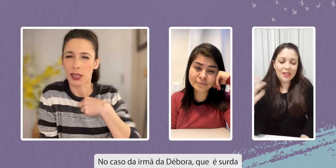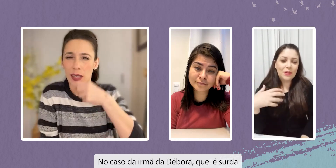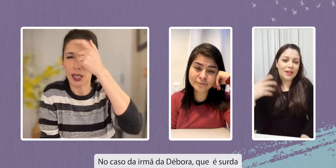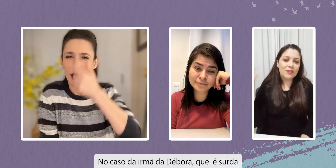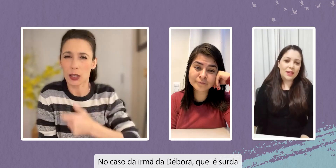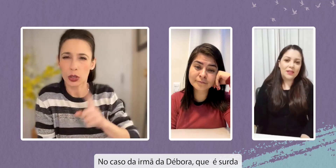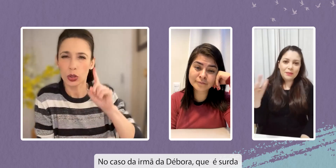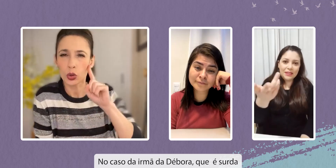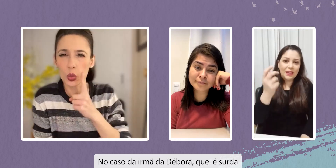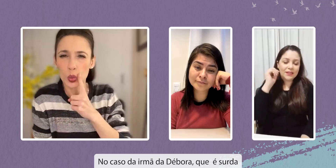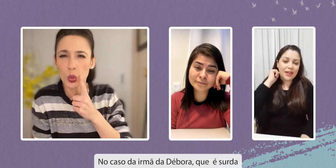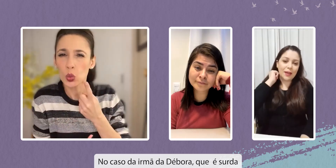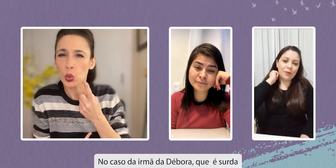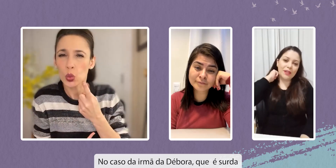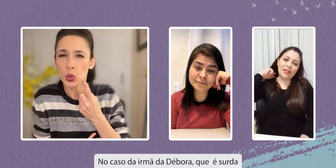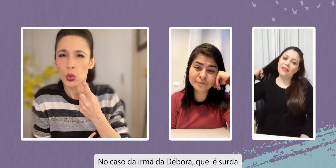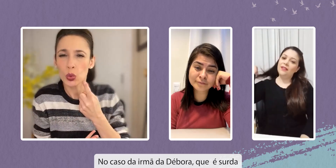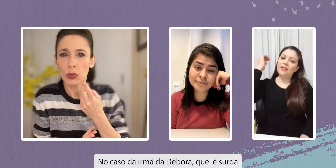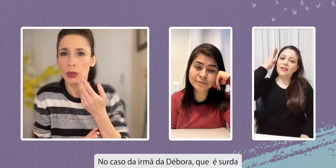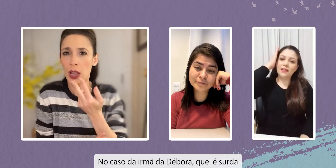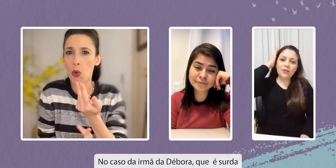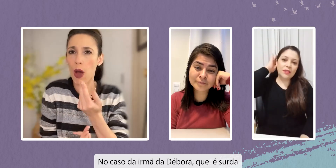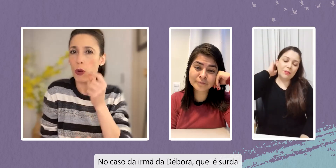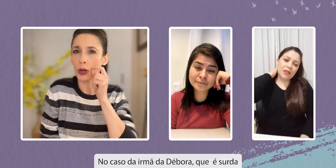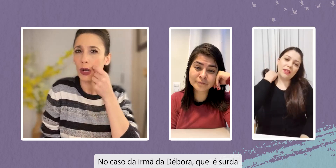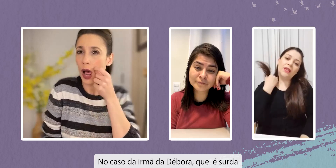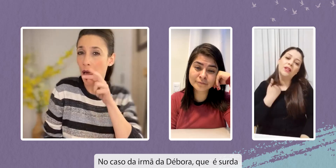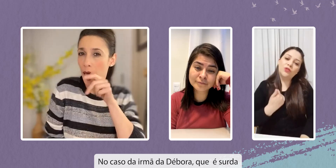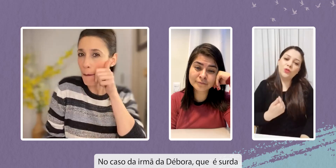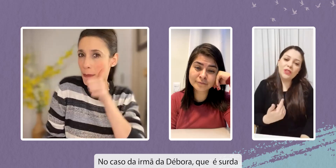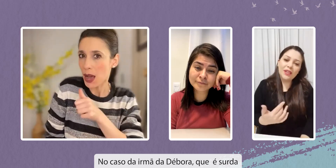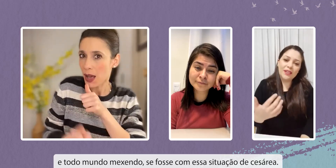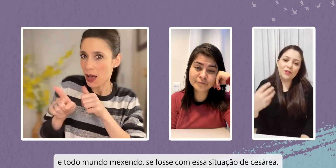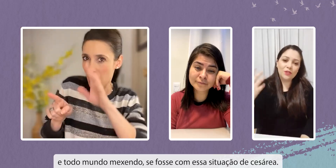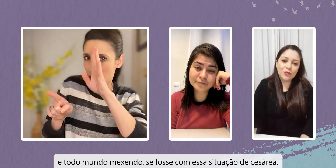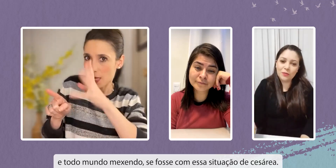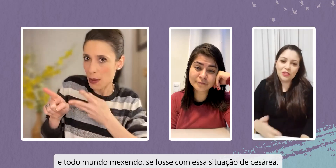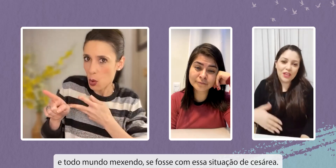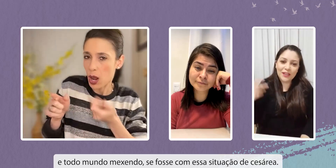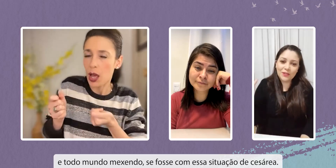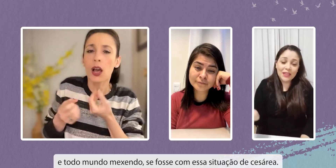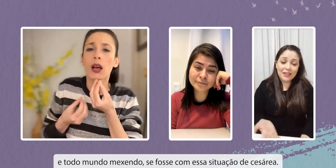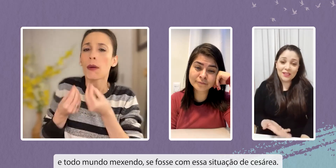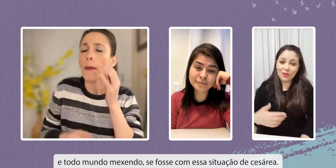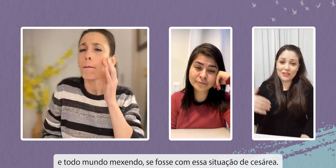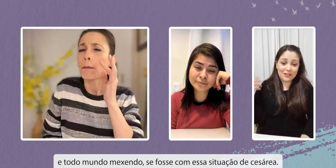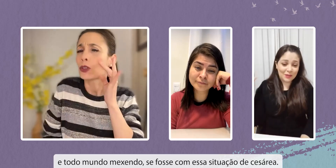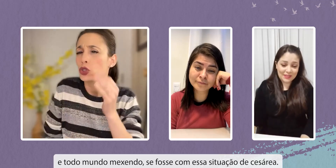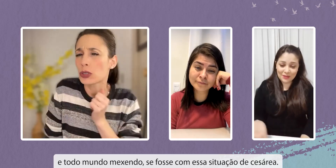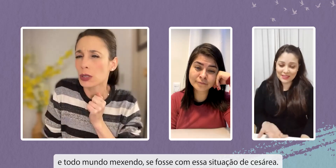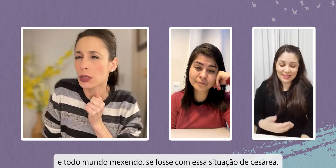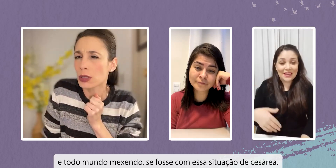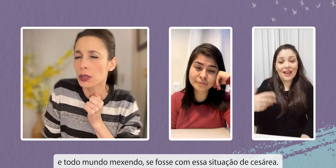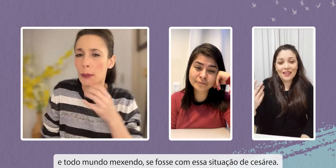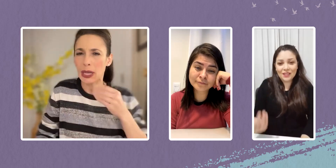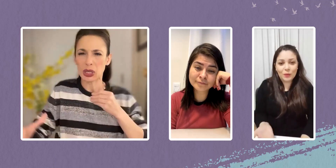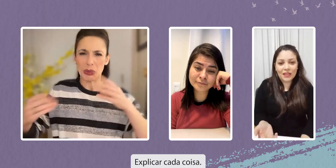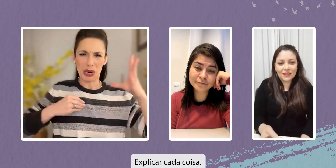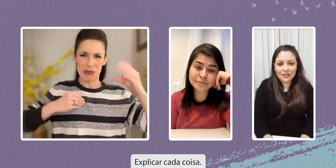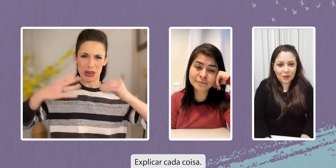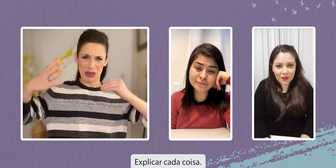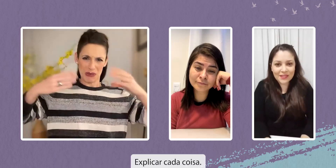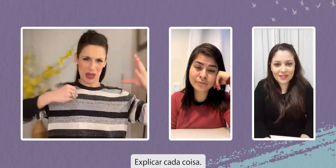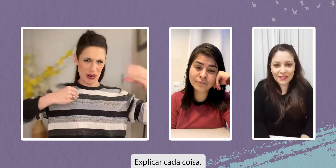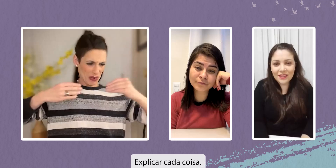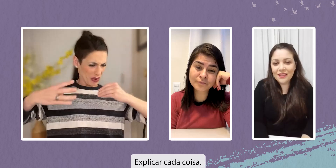ouvindo, né, no caso da irmã da Débora, né, que não também que é surda, e todo mundo mexendo. Se fosse a situação de cesárea,